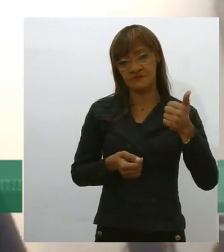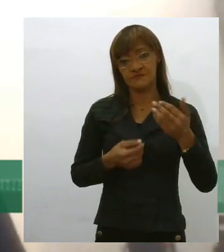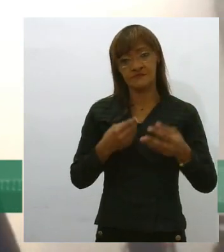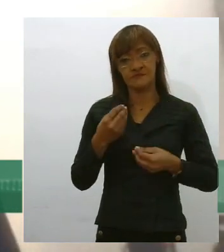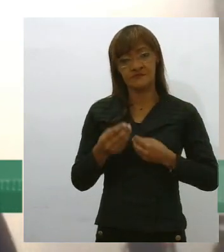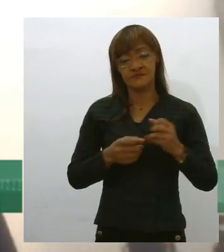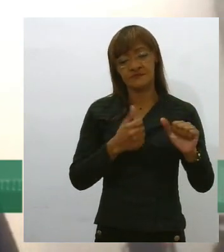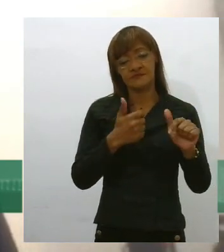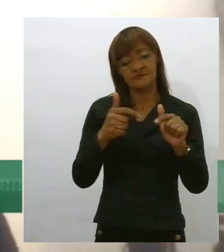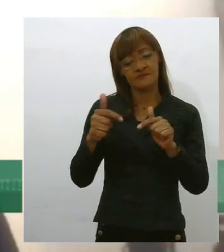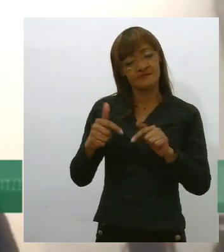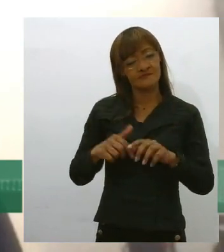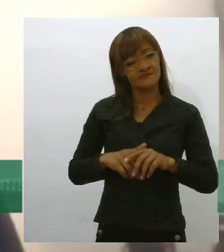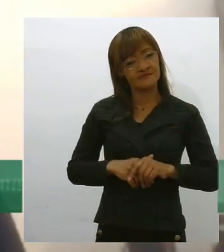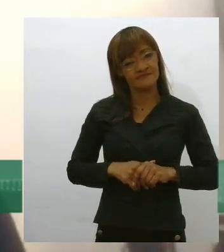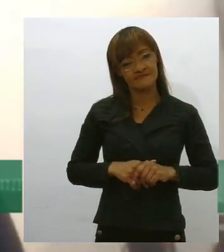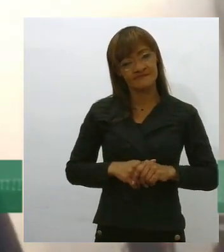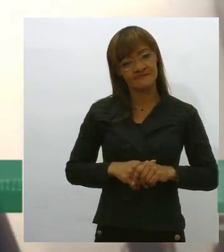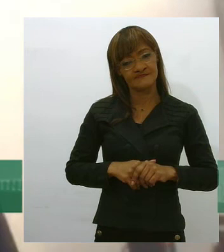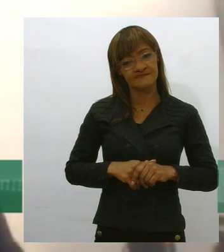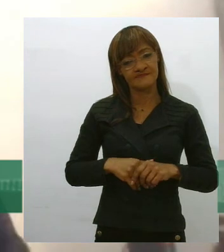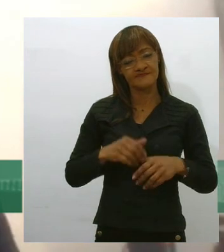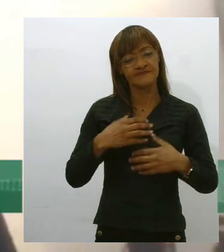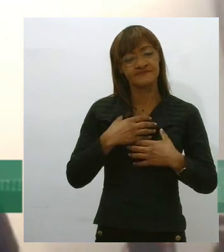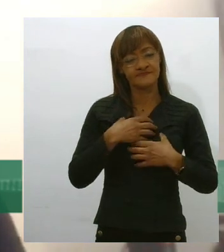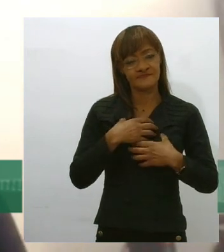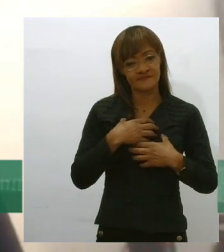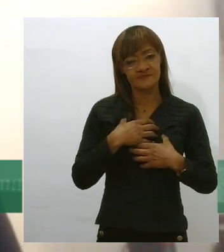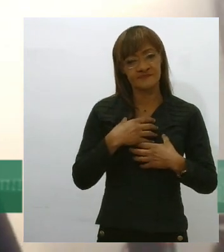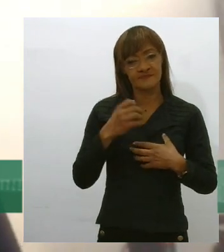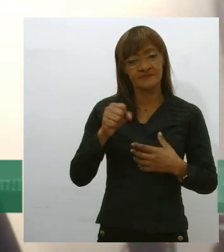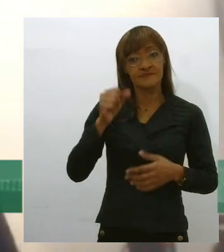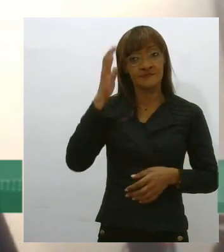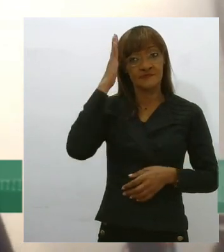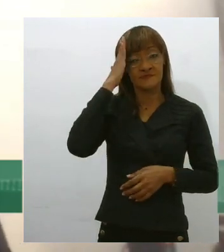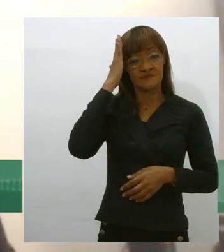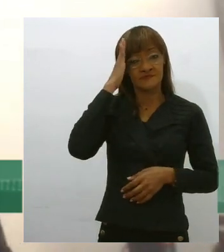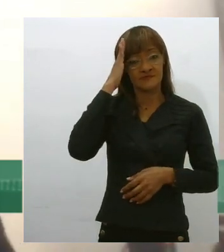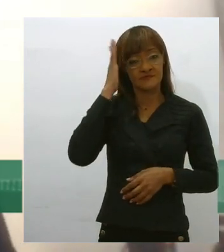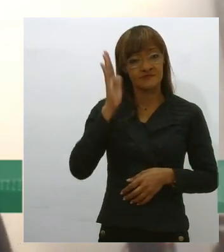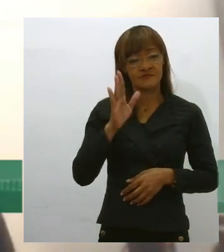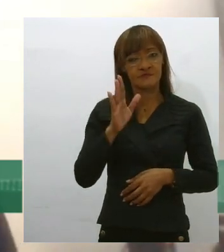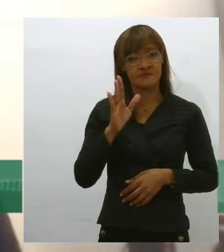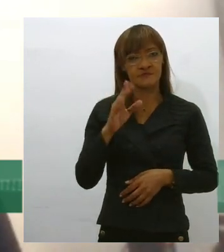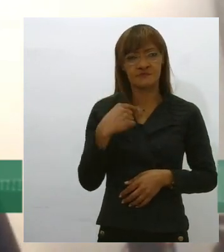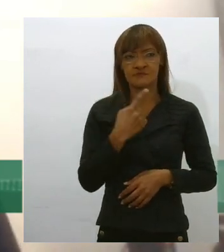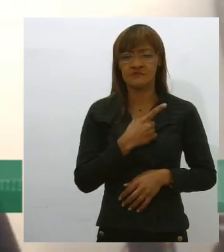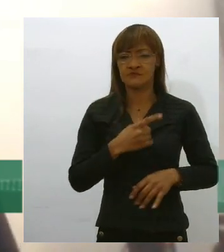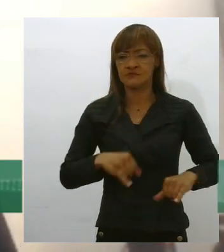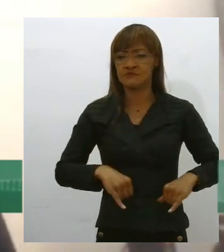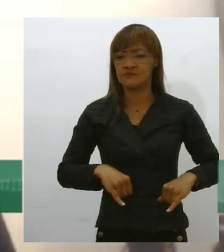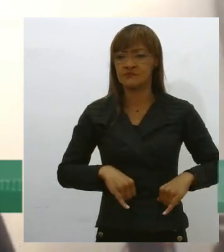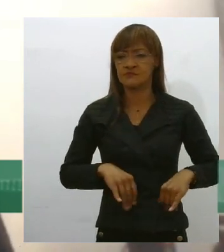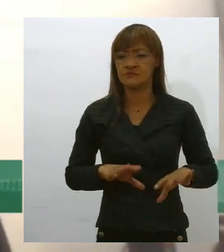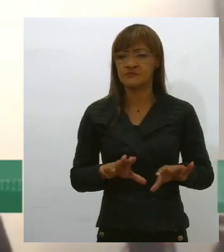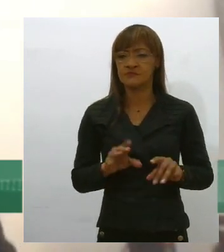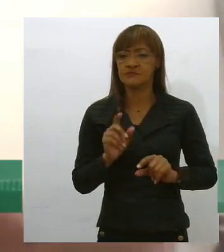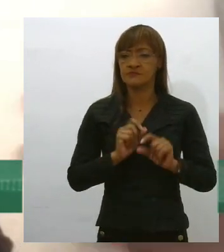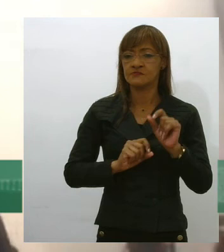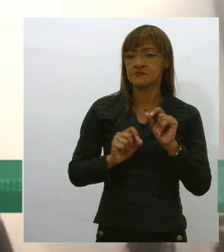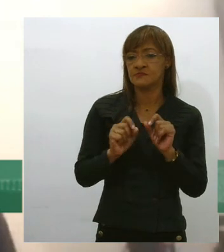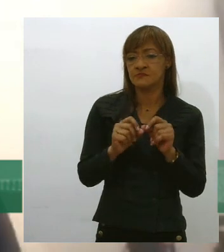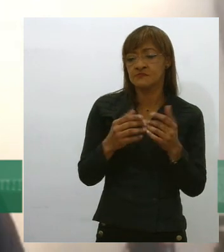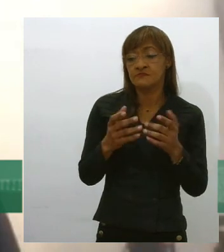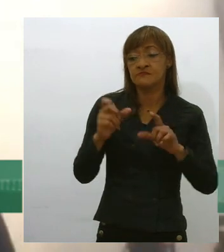públicos e se sente parte dele entender que aquilo que nos ofende né aquele que é colocado numa emissora e te